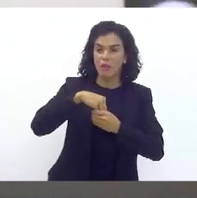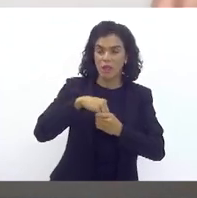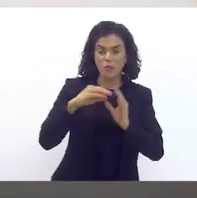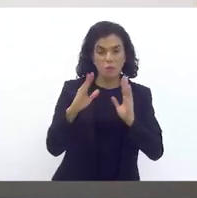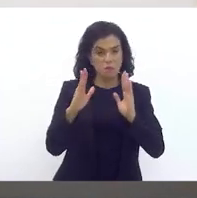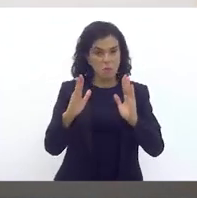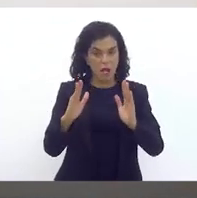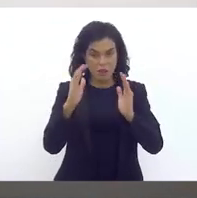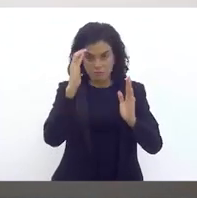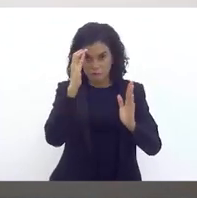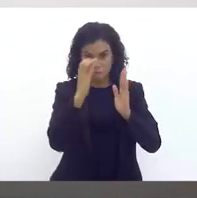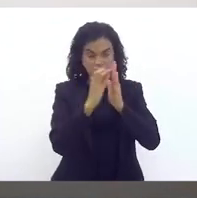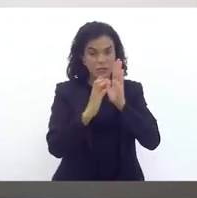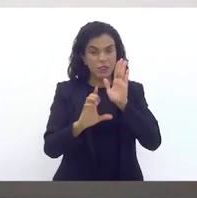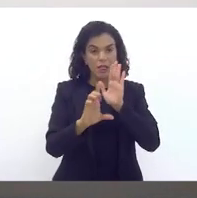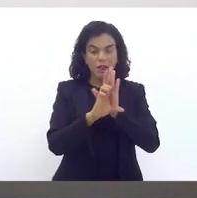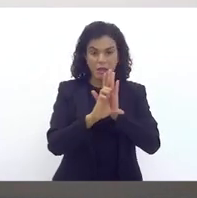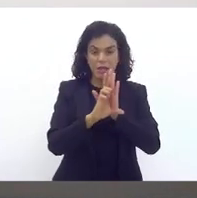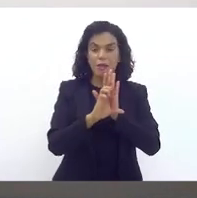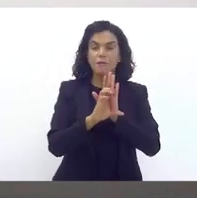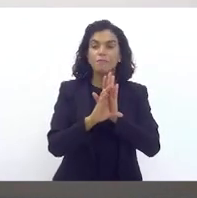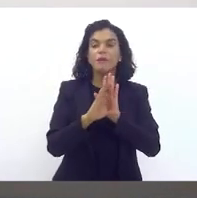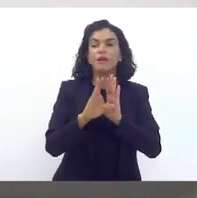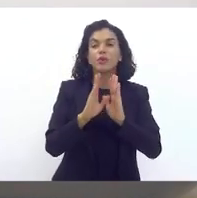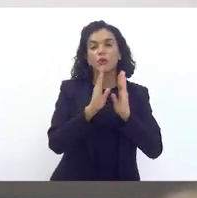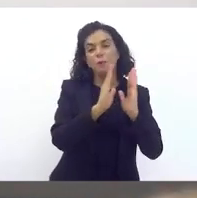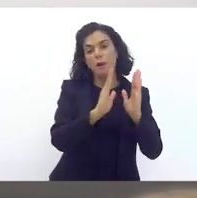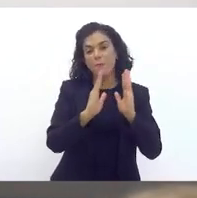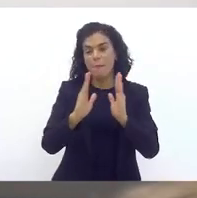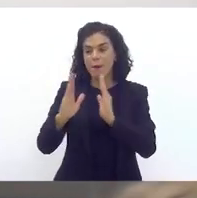legal, e todos os processos tinham que passar